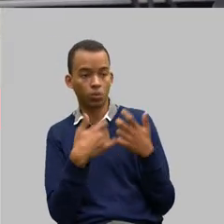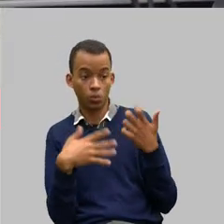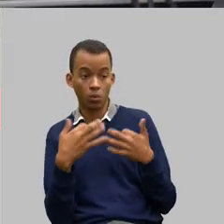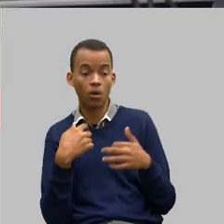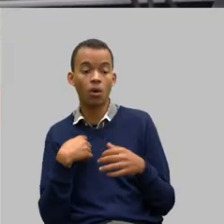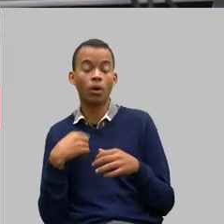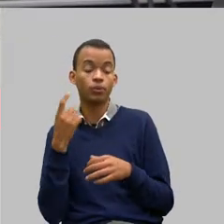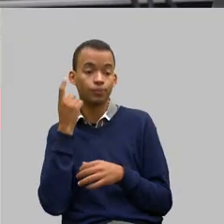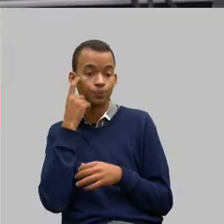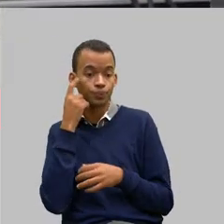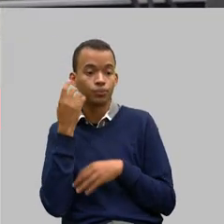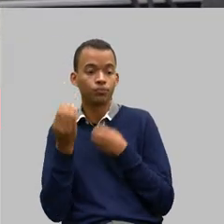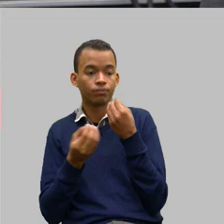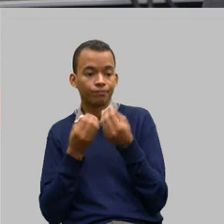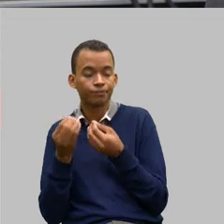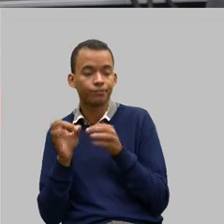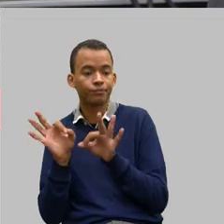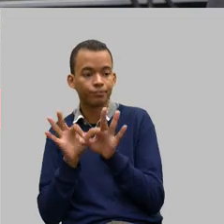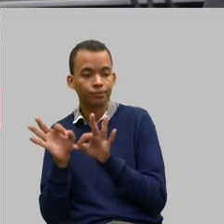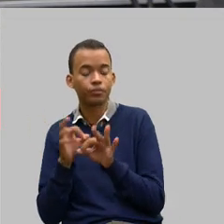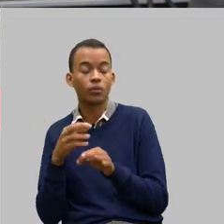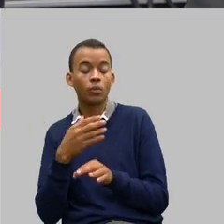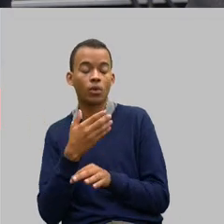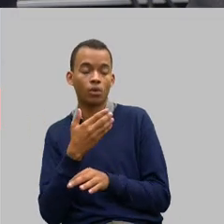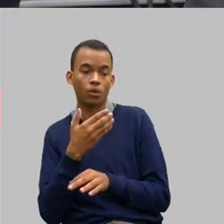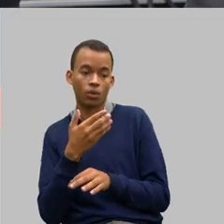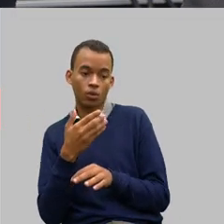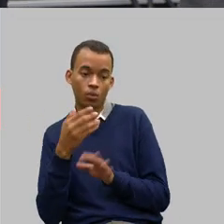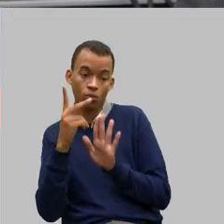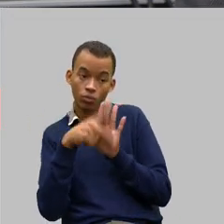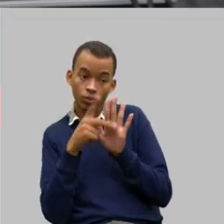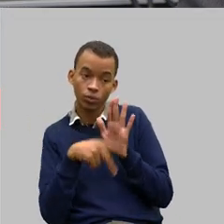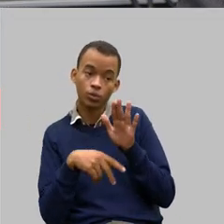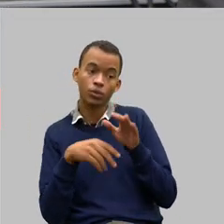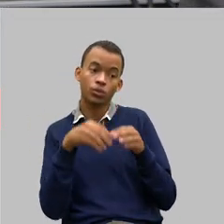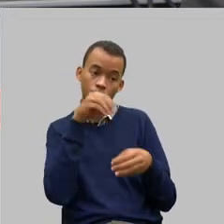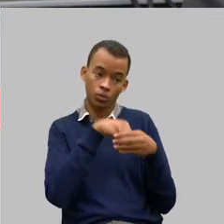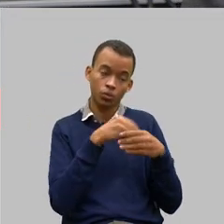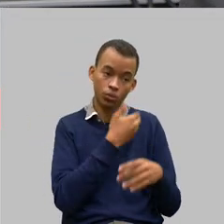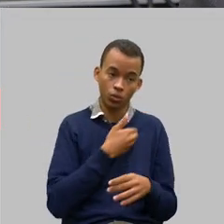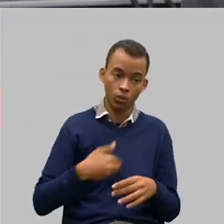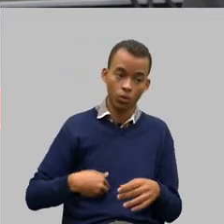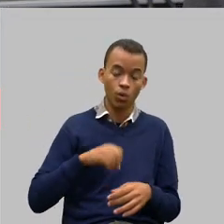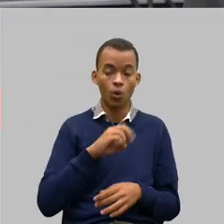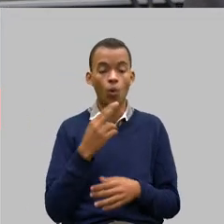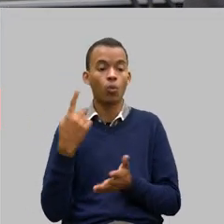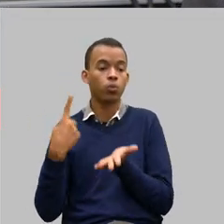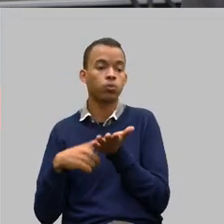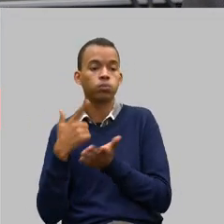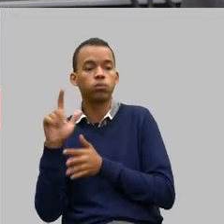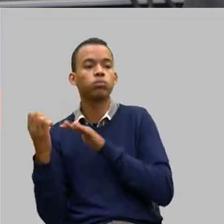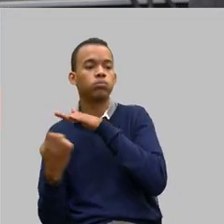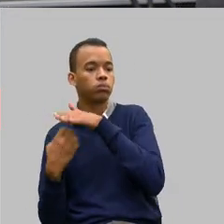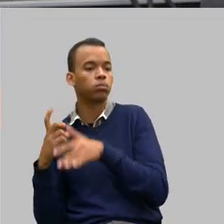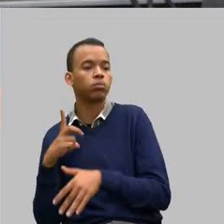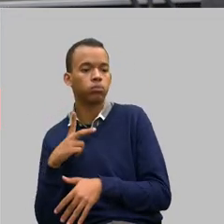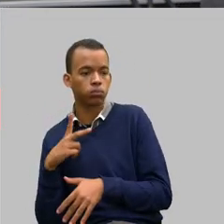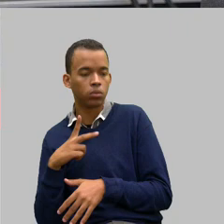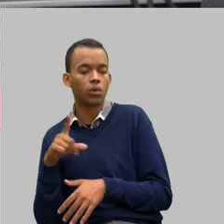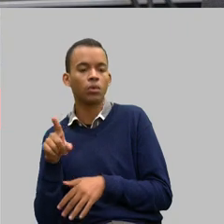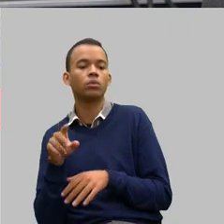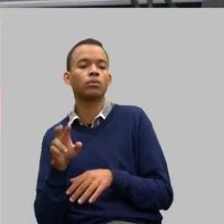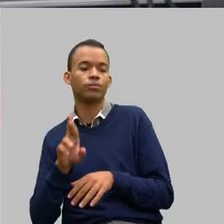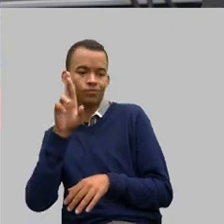contratar se a gente consegue fazer esse projeto internamente ou se a gente tem que contratar uma empresa para fazer e esse projeto de restauração com